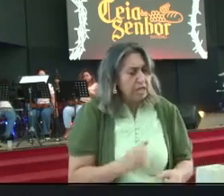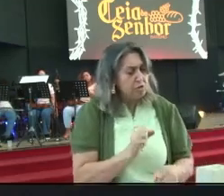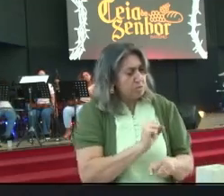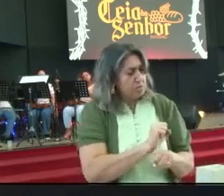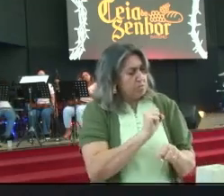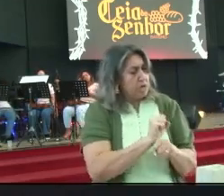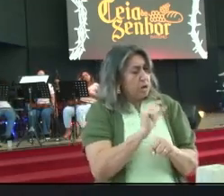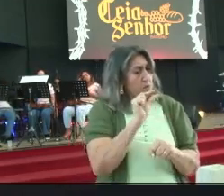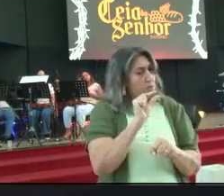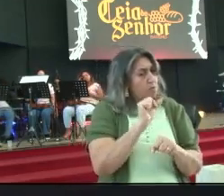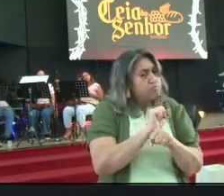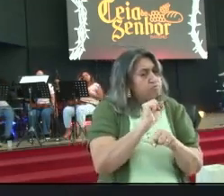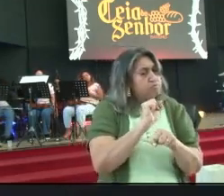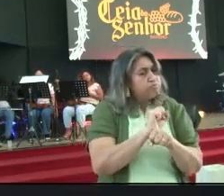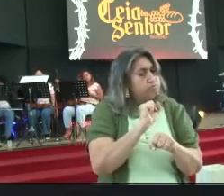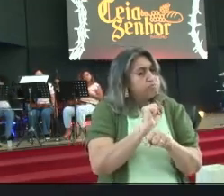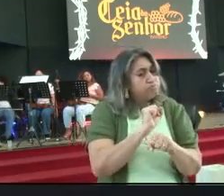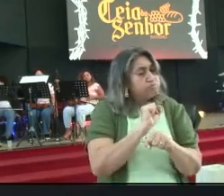esperar?